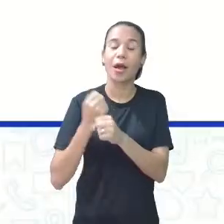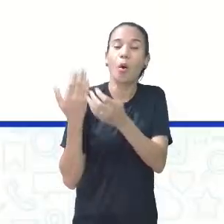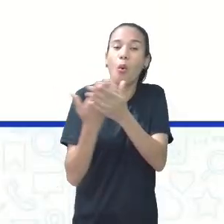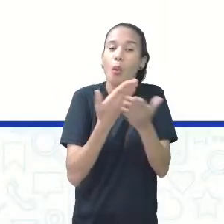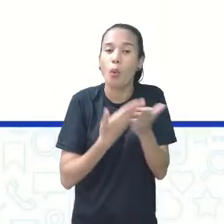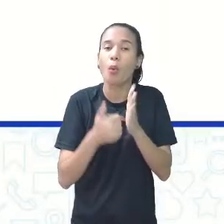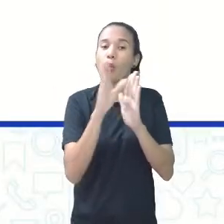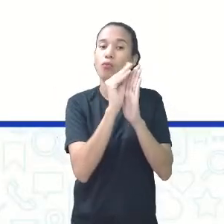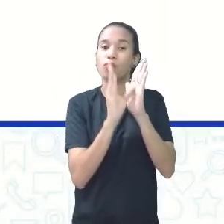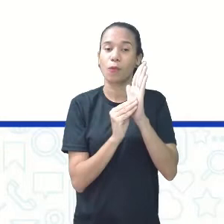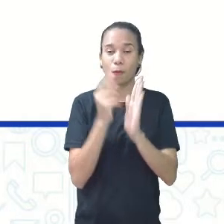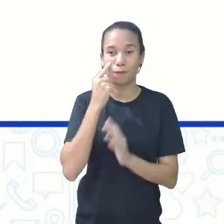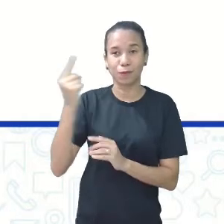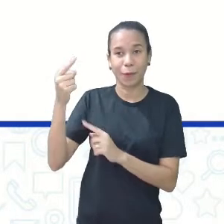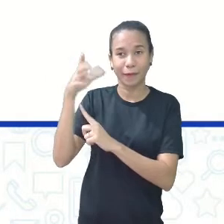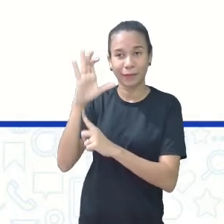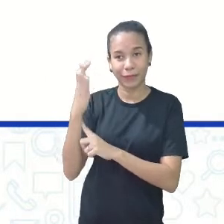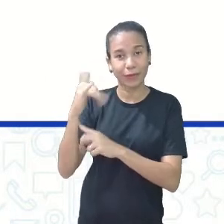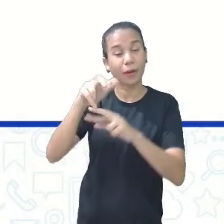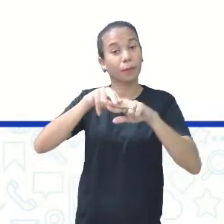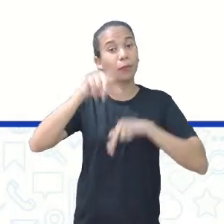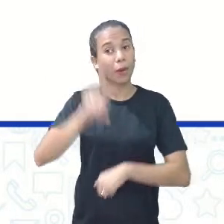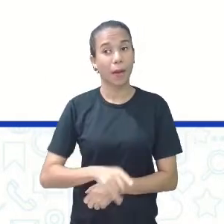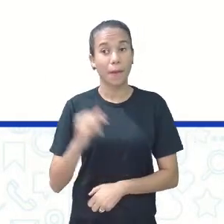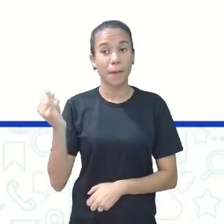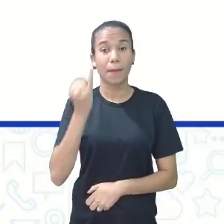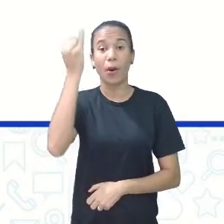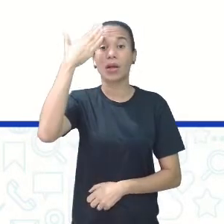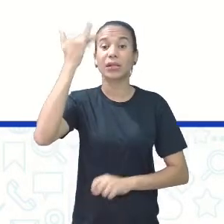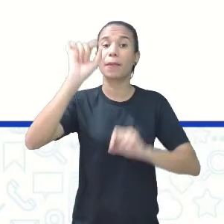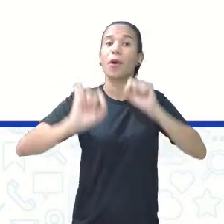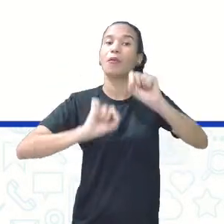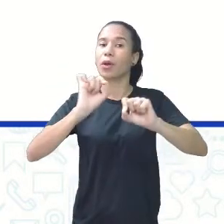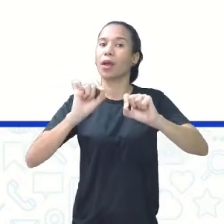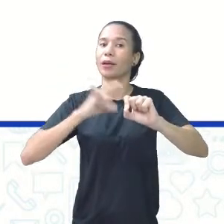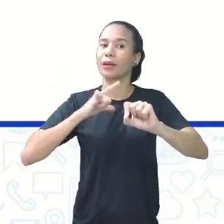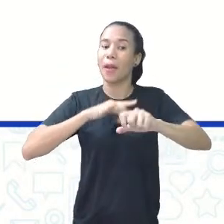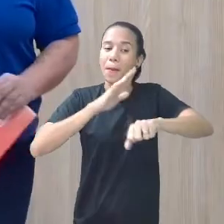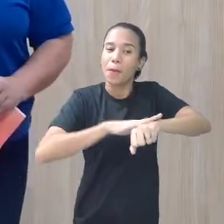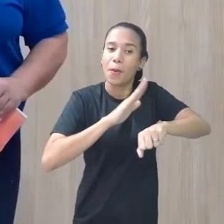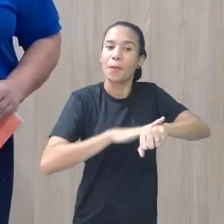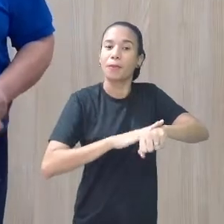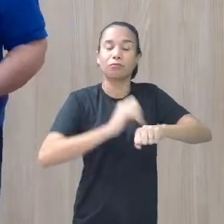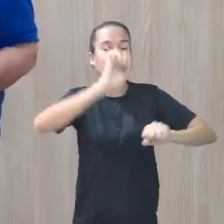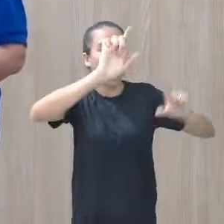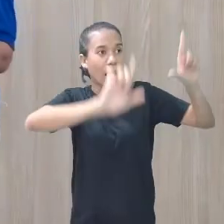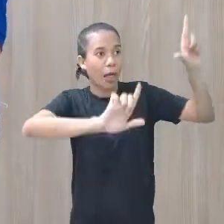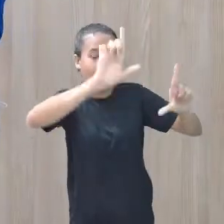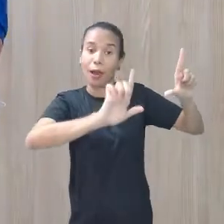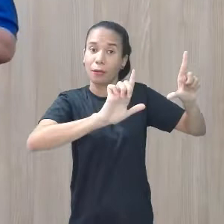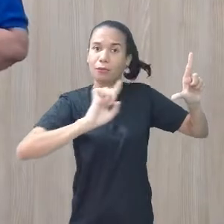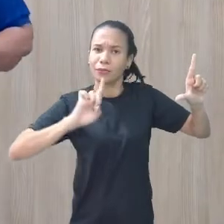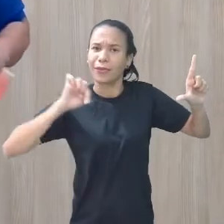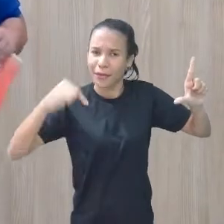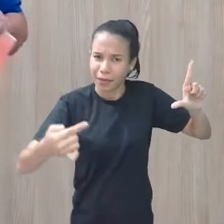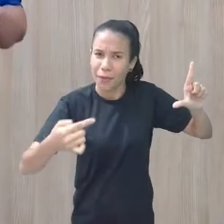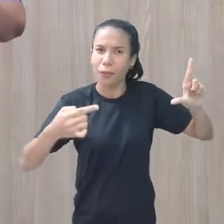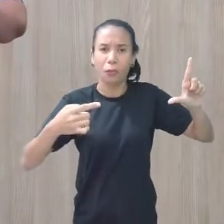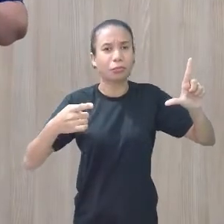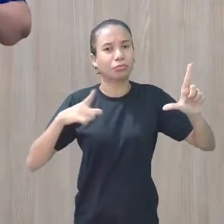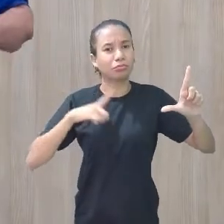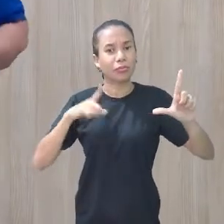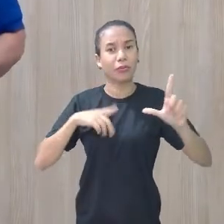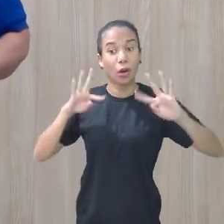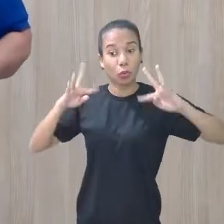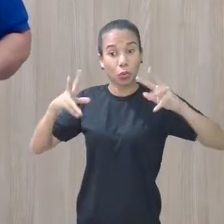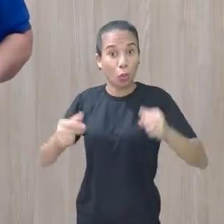trabalhando com esses conteúdos de ciência. Então, é importante a gente saber que vocês têm esse momento na TV, mas vocês depois, né, assim que